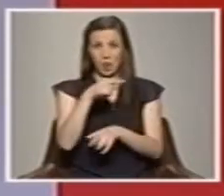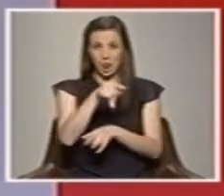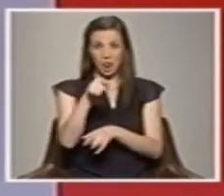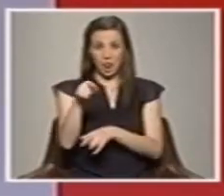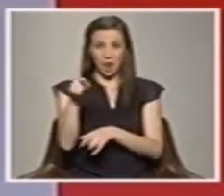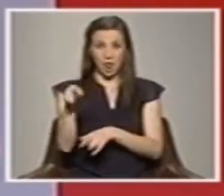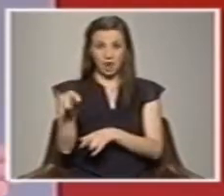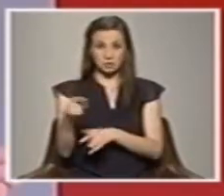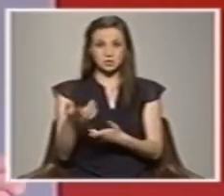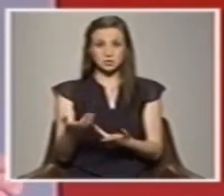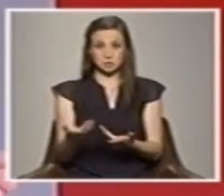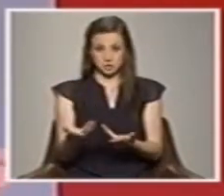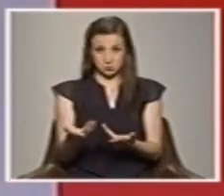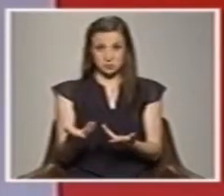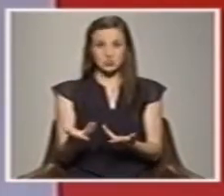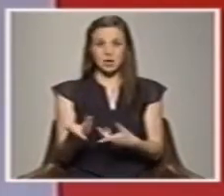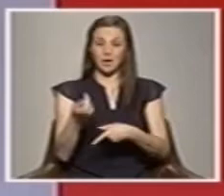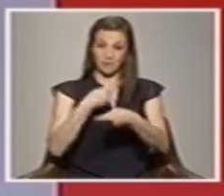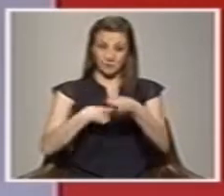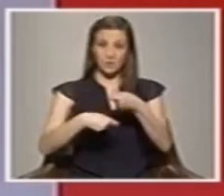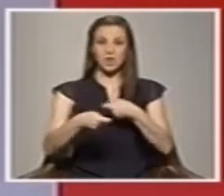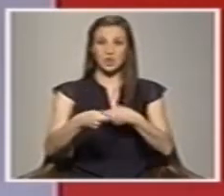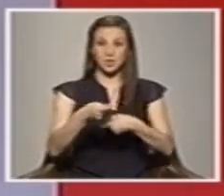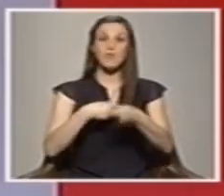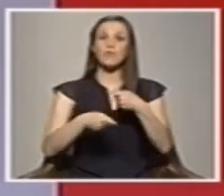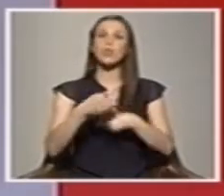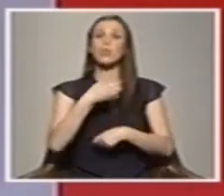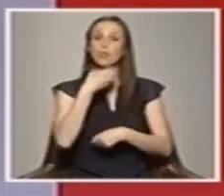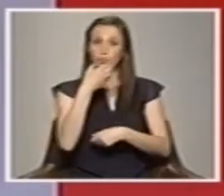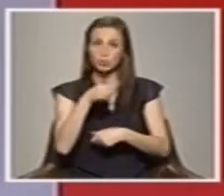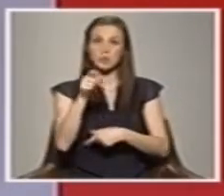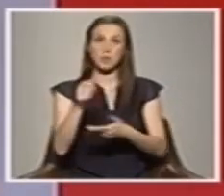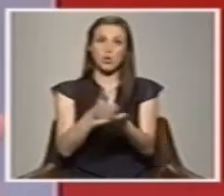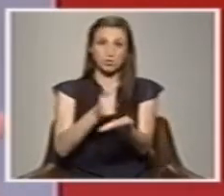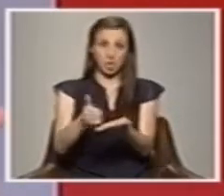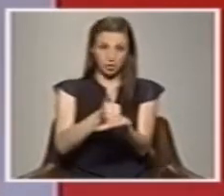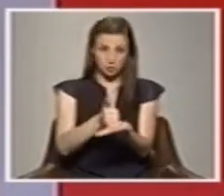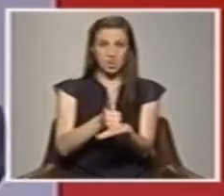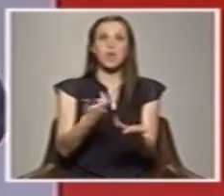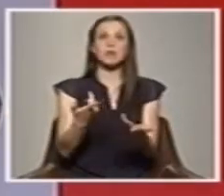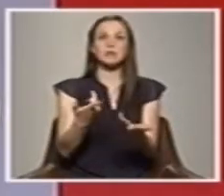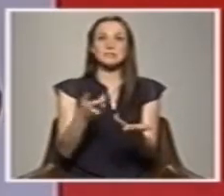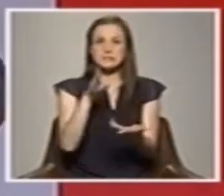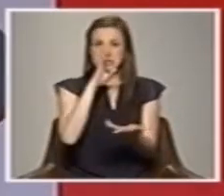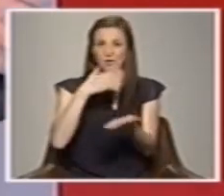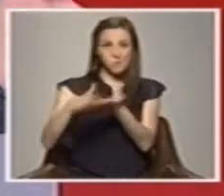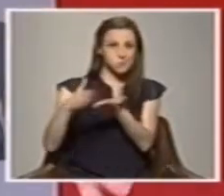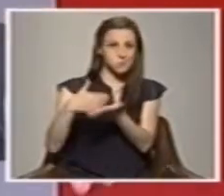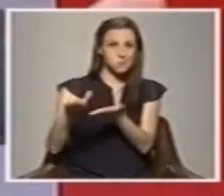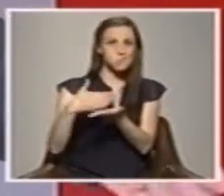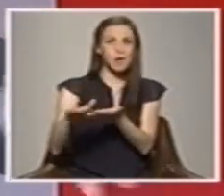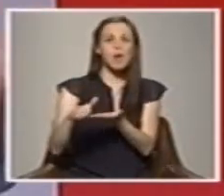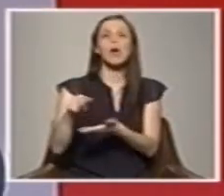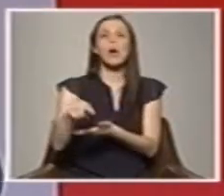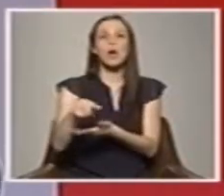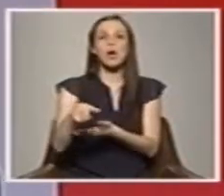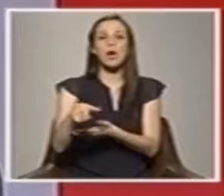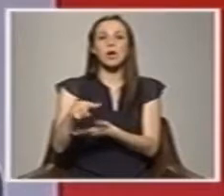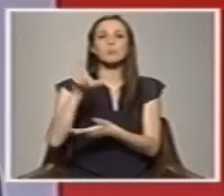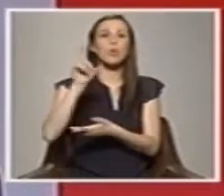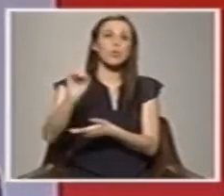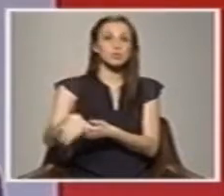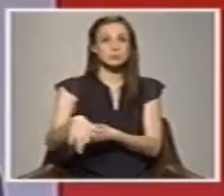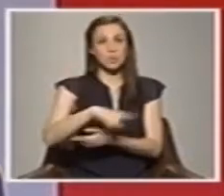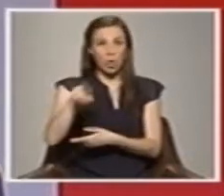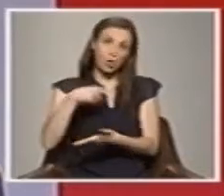várias pessoas a comercializar a fruta e a hortaliça, e as sobras vão para o contentor e pagamos para elas